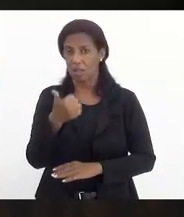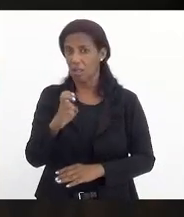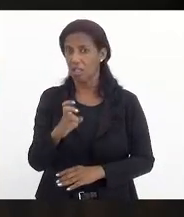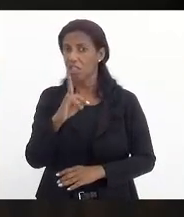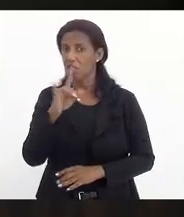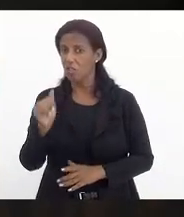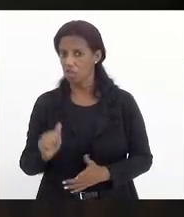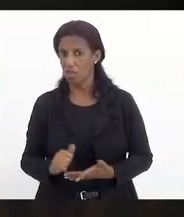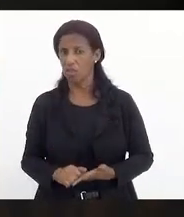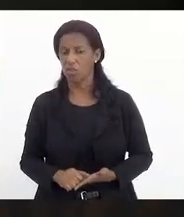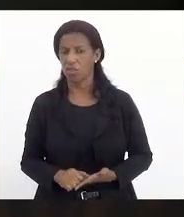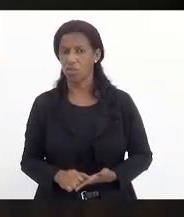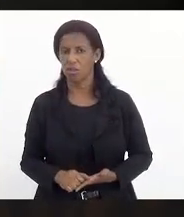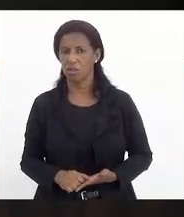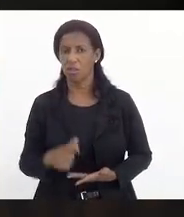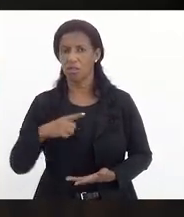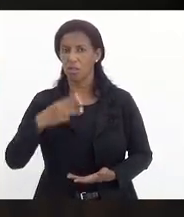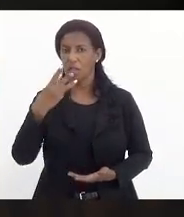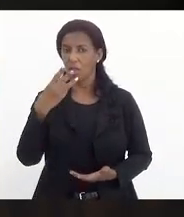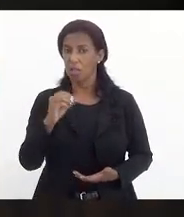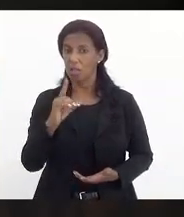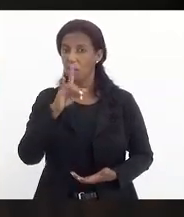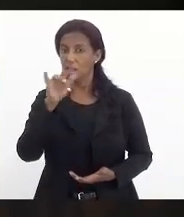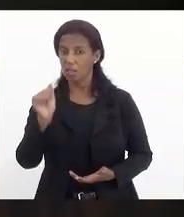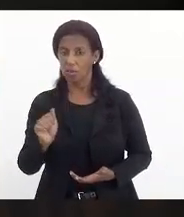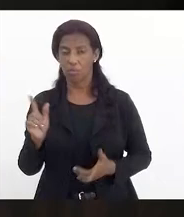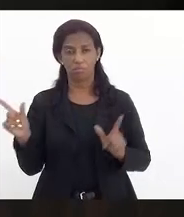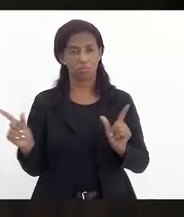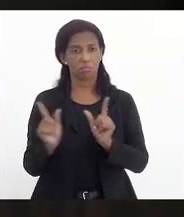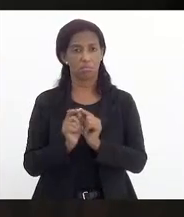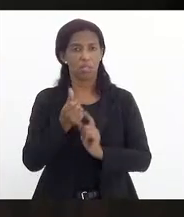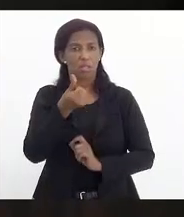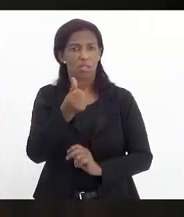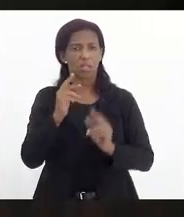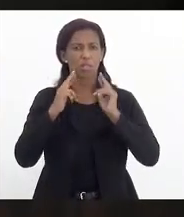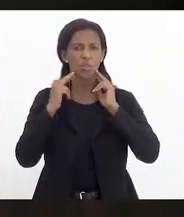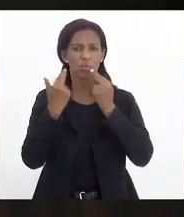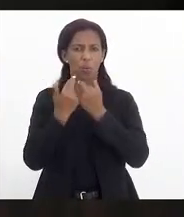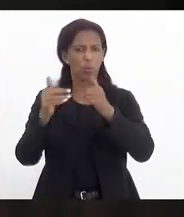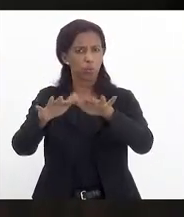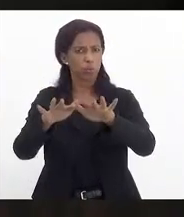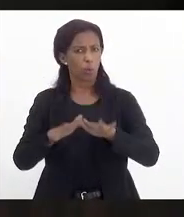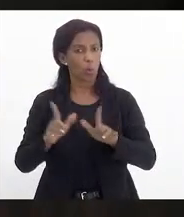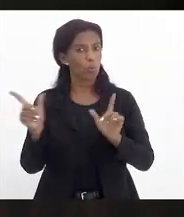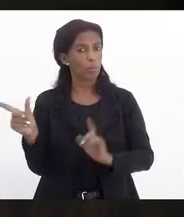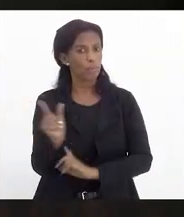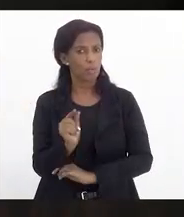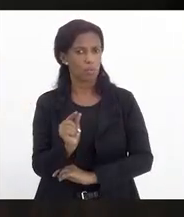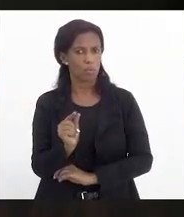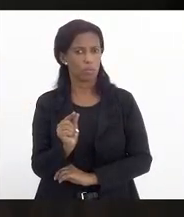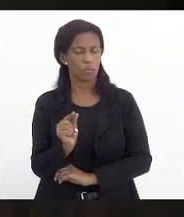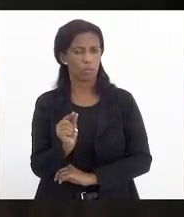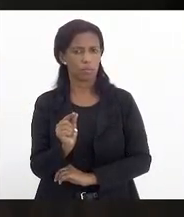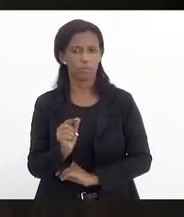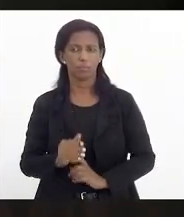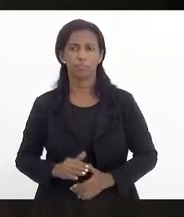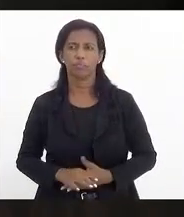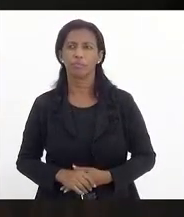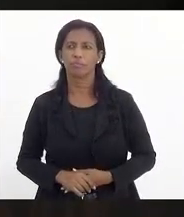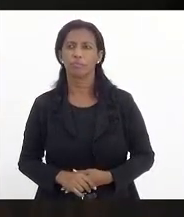dias. Senhor presidente, nós vamos ter 30 dias e, no mínimo, 6 audiências públicas. No mínimo. Então,